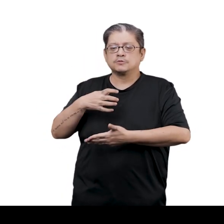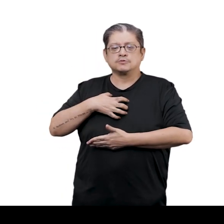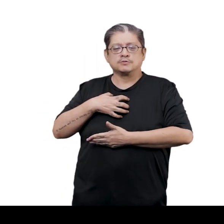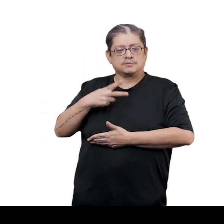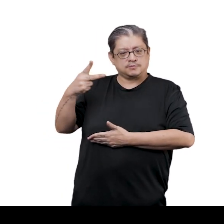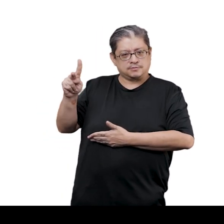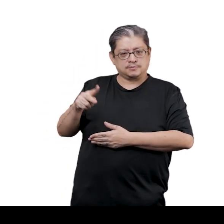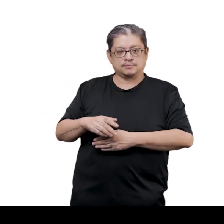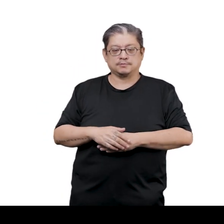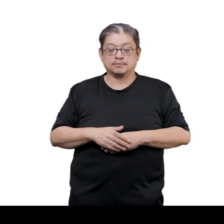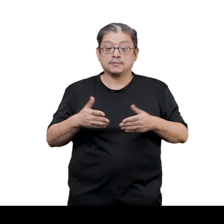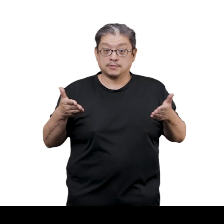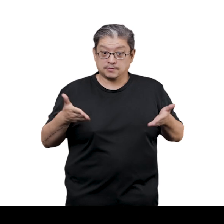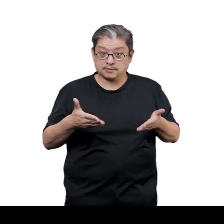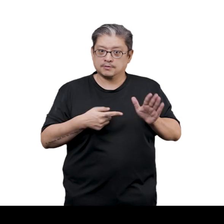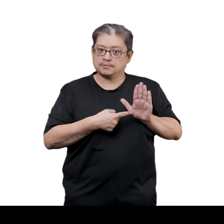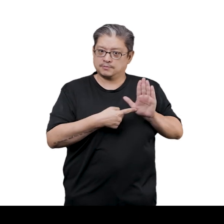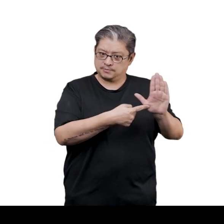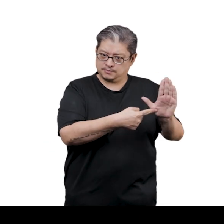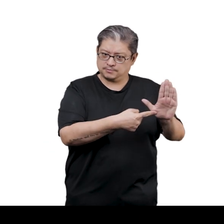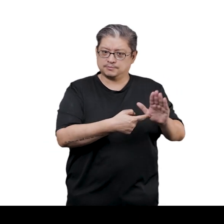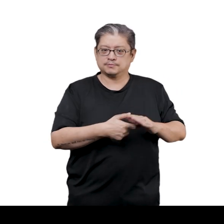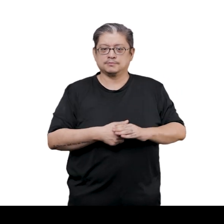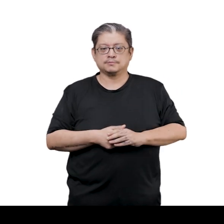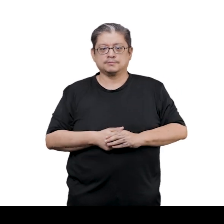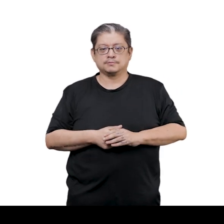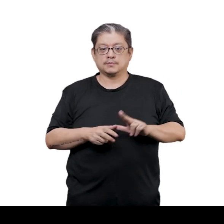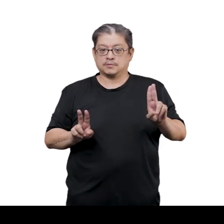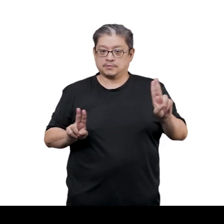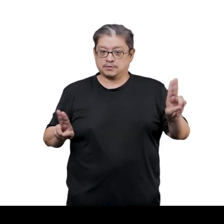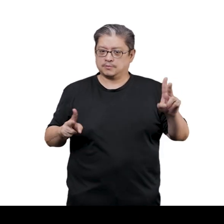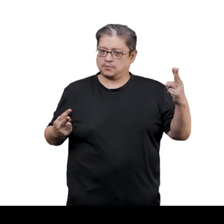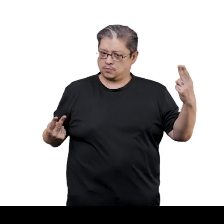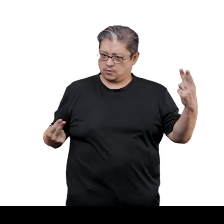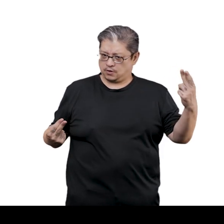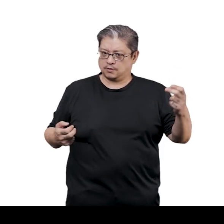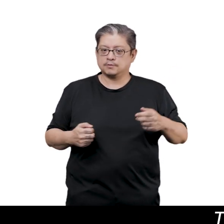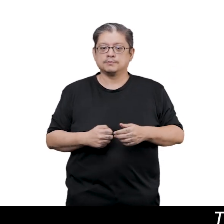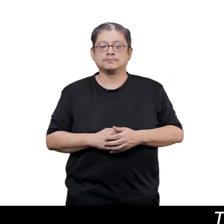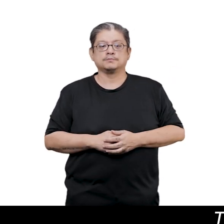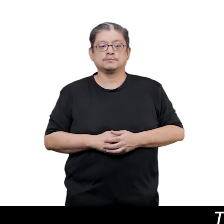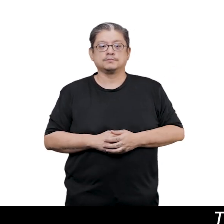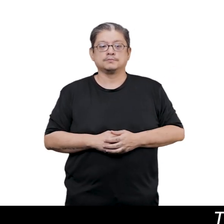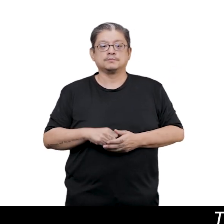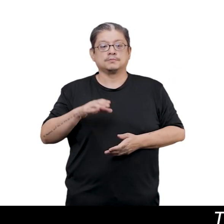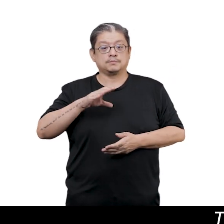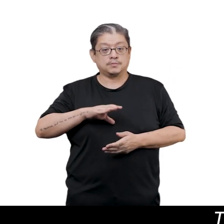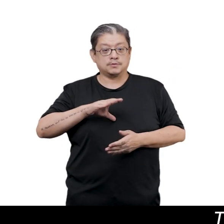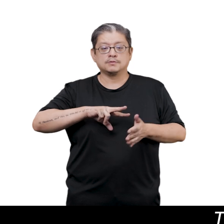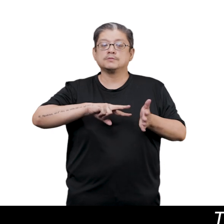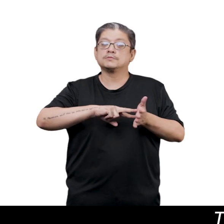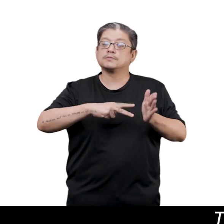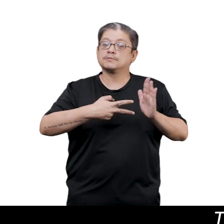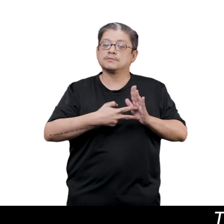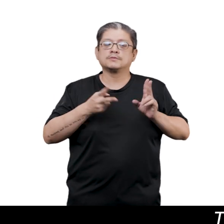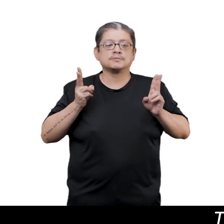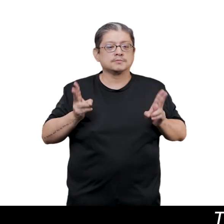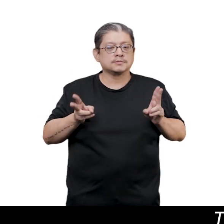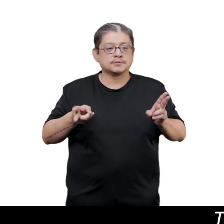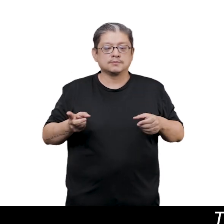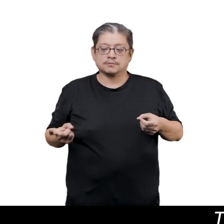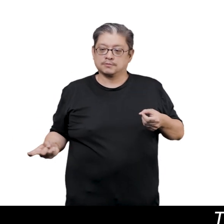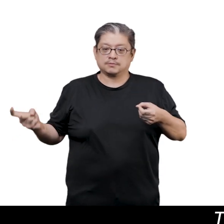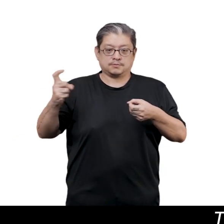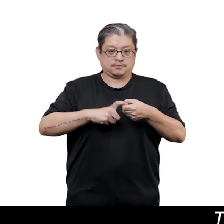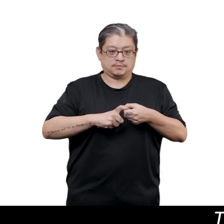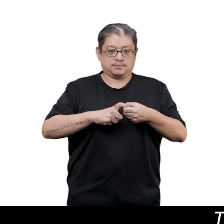pintar. Na obra aqui exposta, de mesmo título da série, The Fact of Constantly Returning to the Same